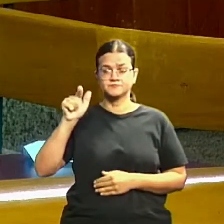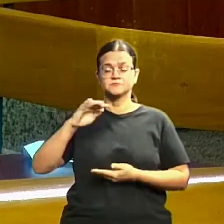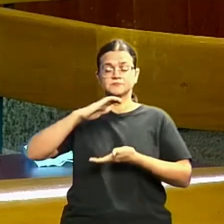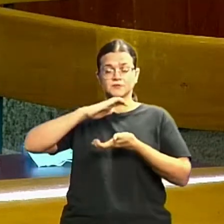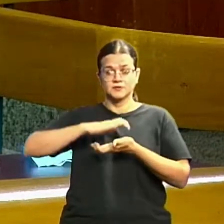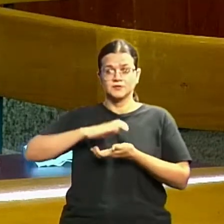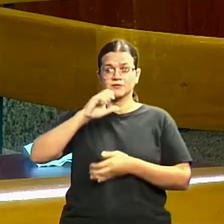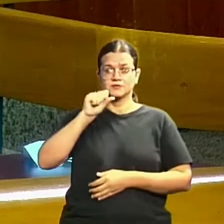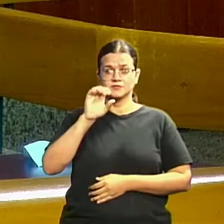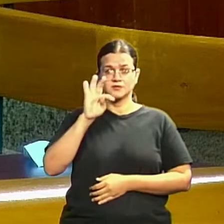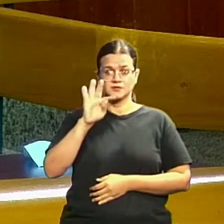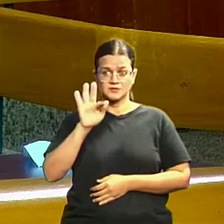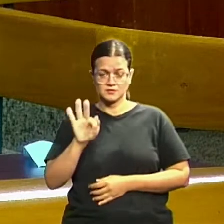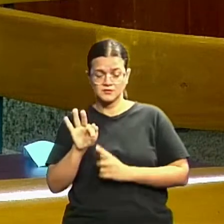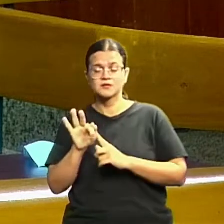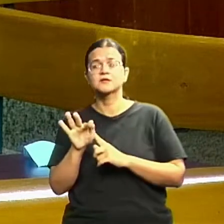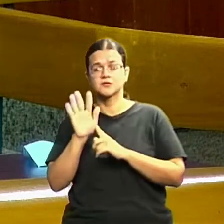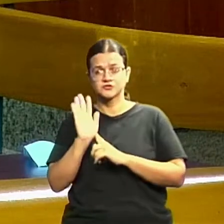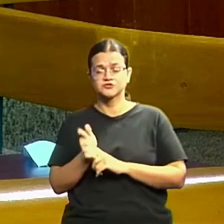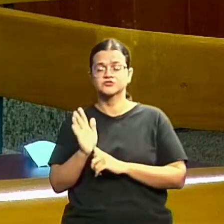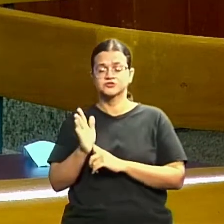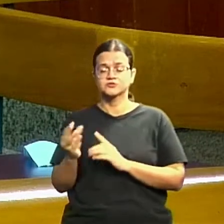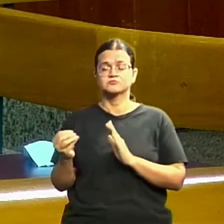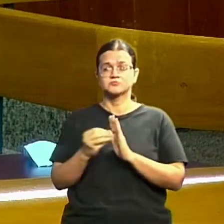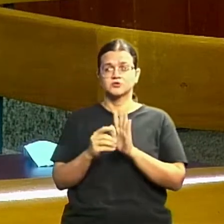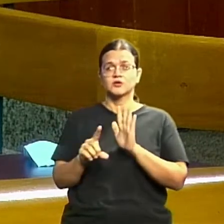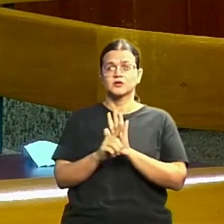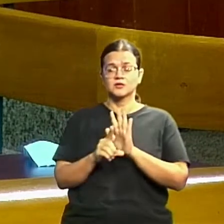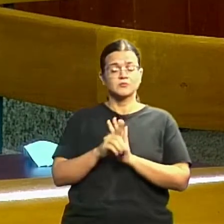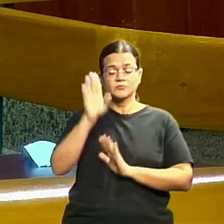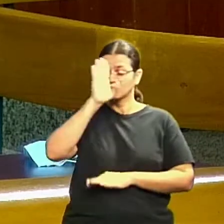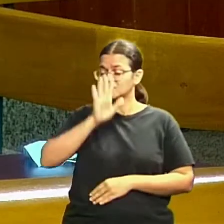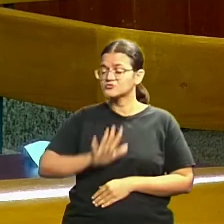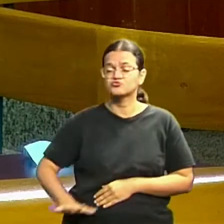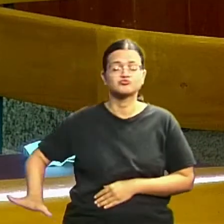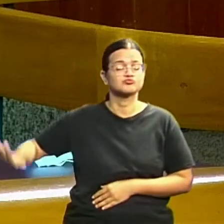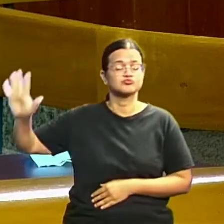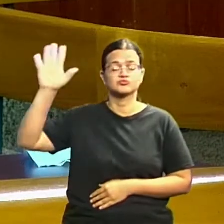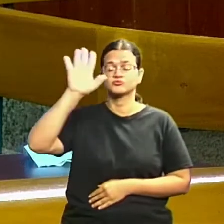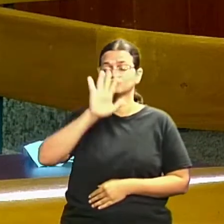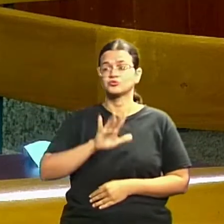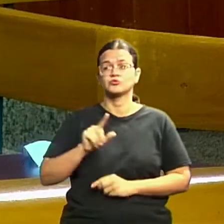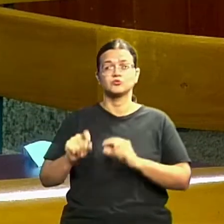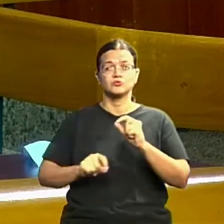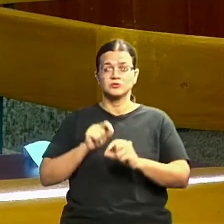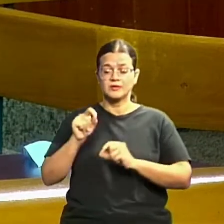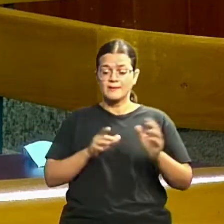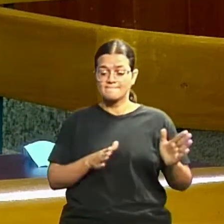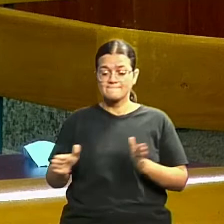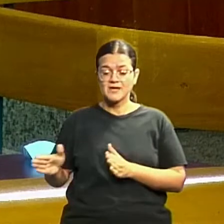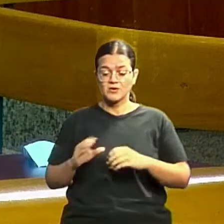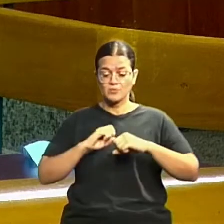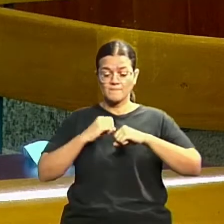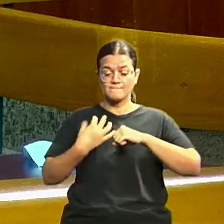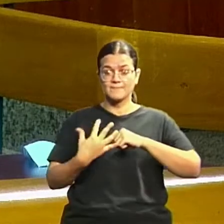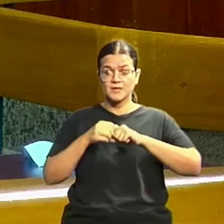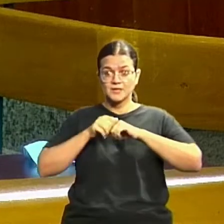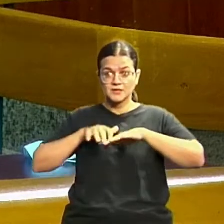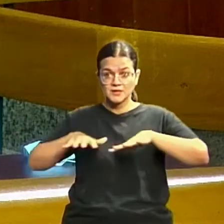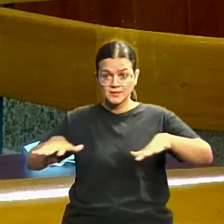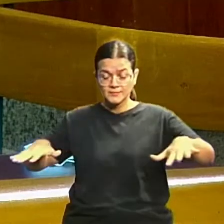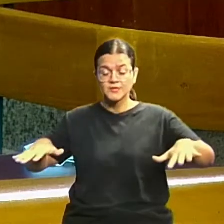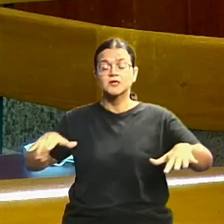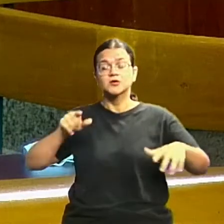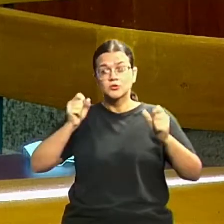Tribunal Federal, ele pacificou no Brasil inteiro que período de pandemia